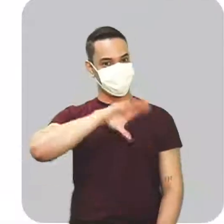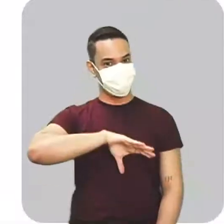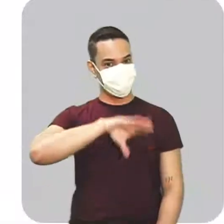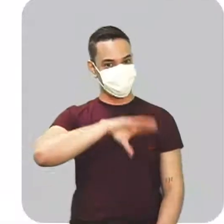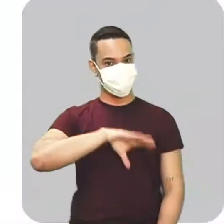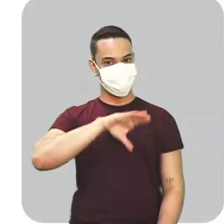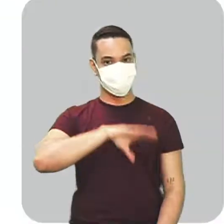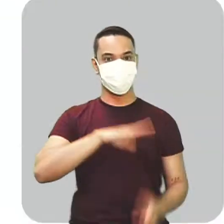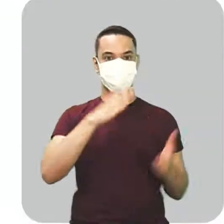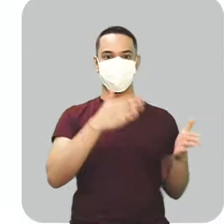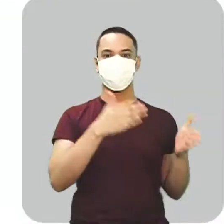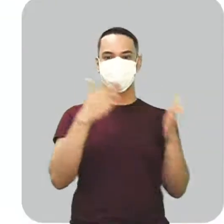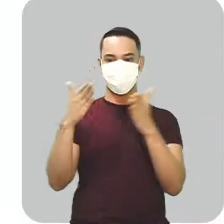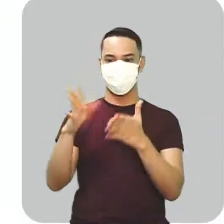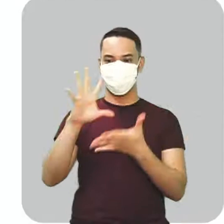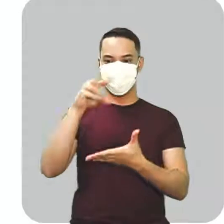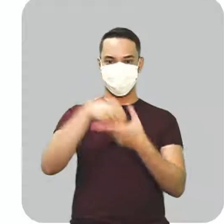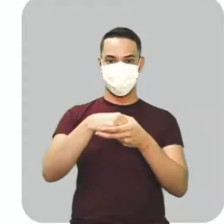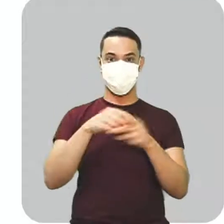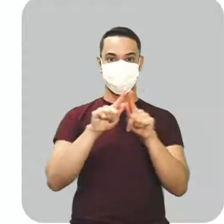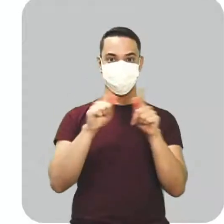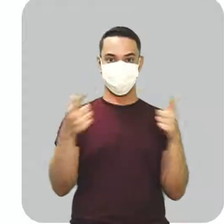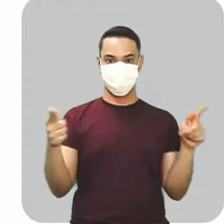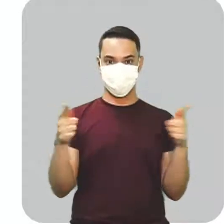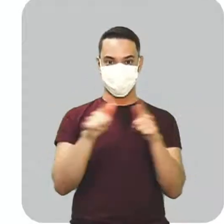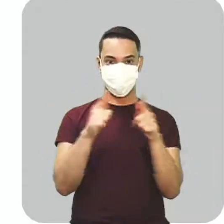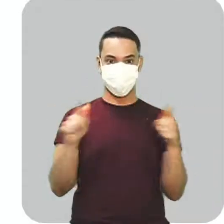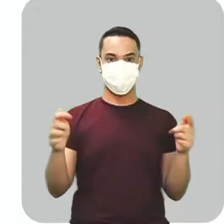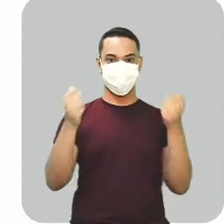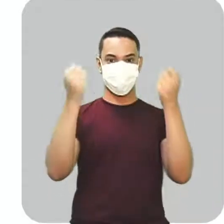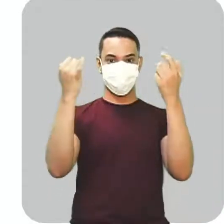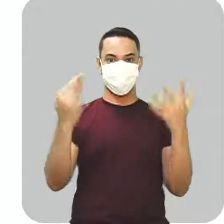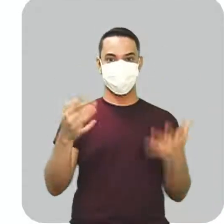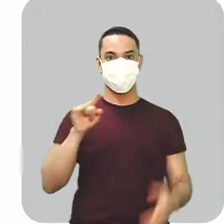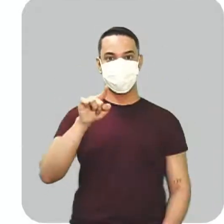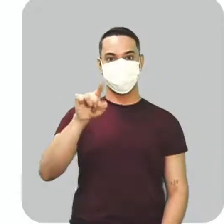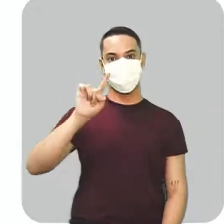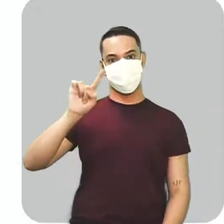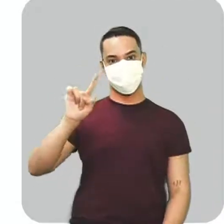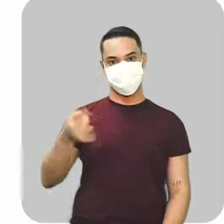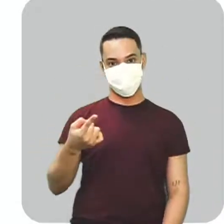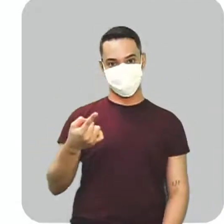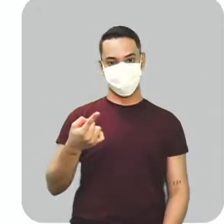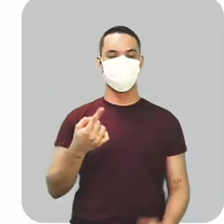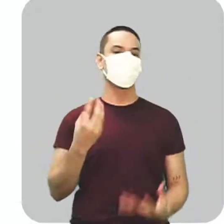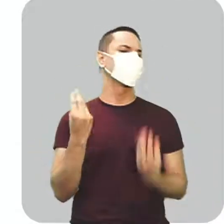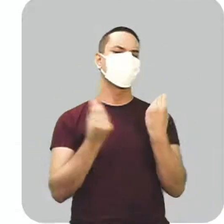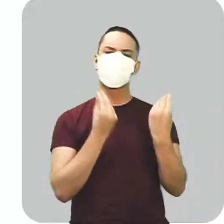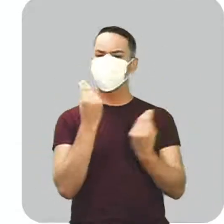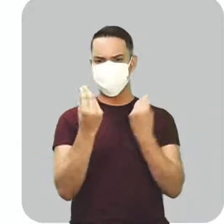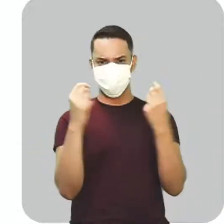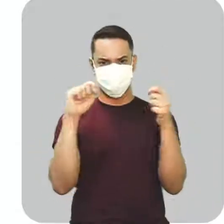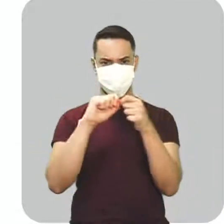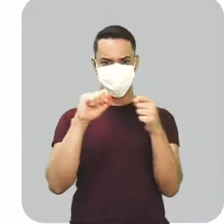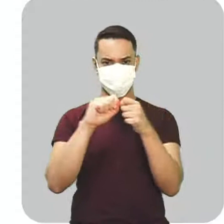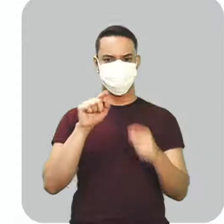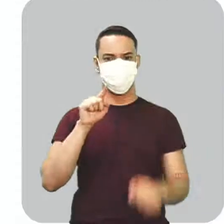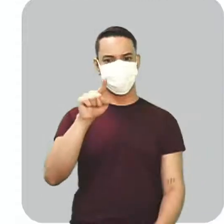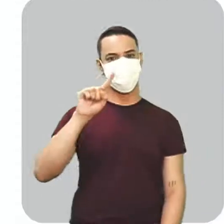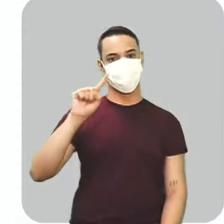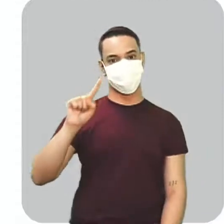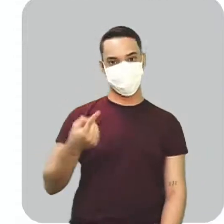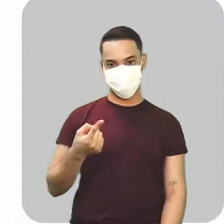portuguesa, parte gramatical, falando da pontuação, né? Como vai ser feita essa